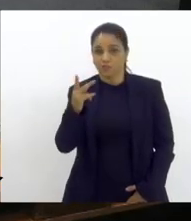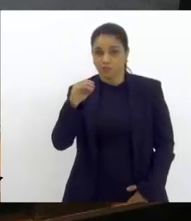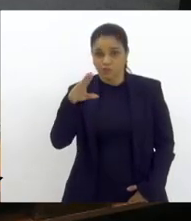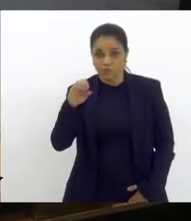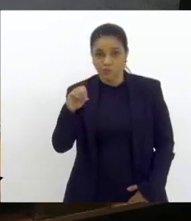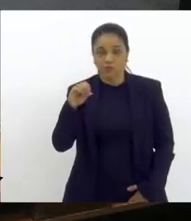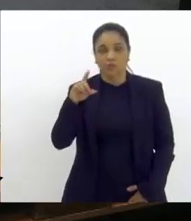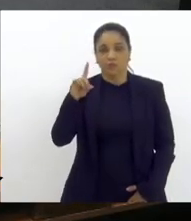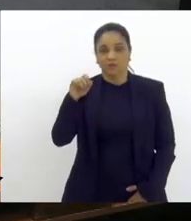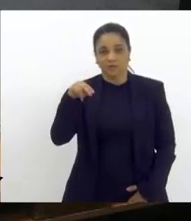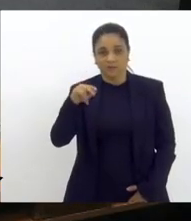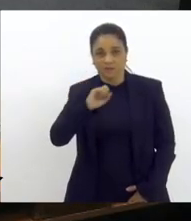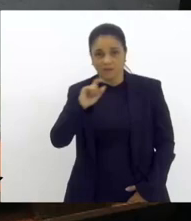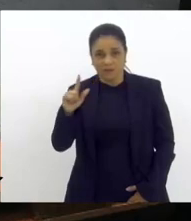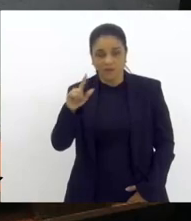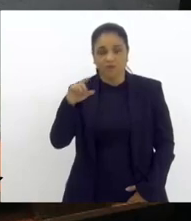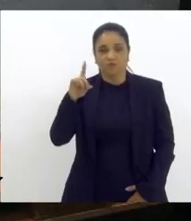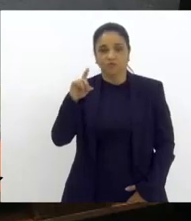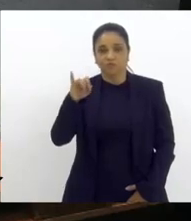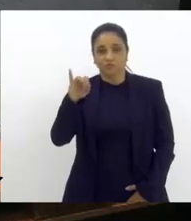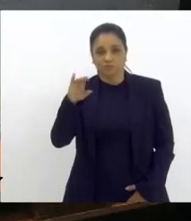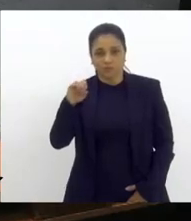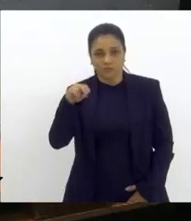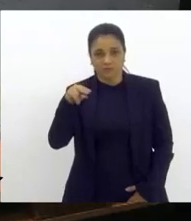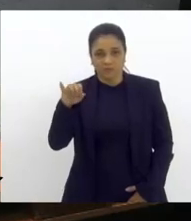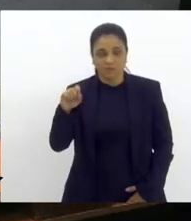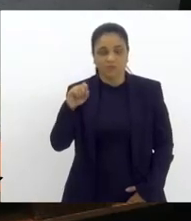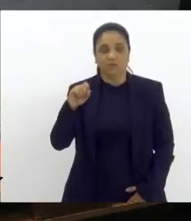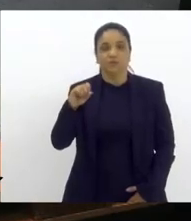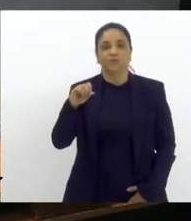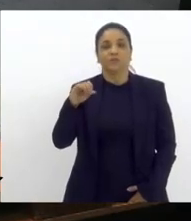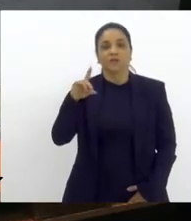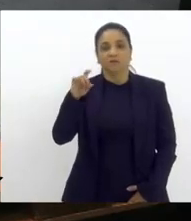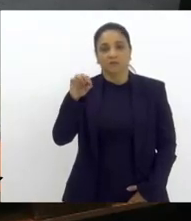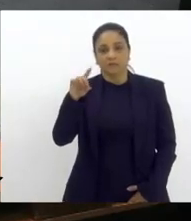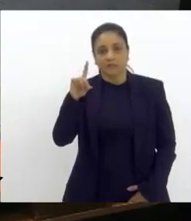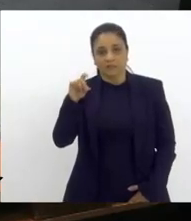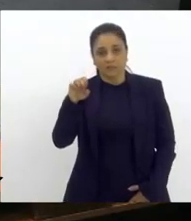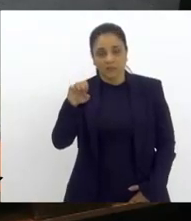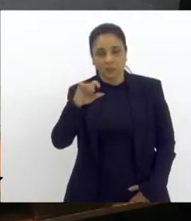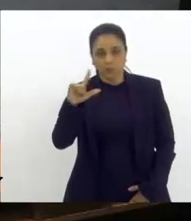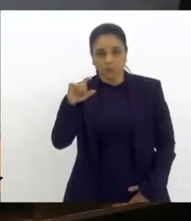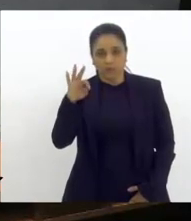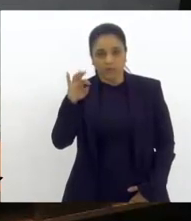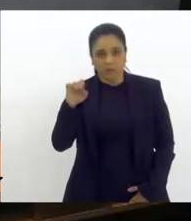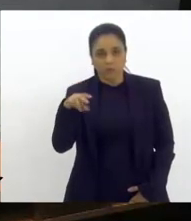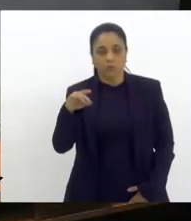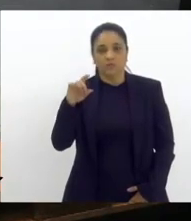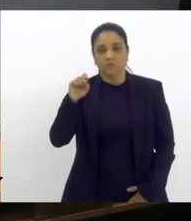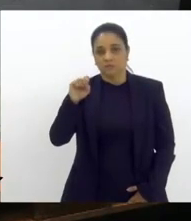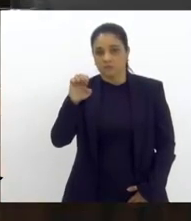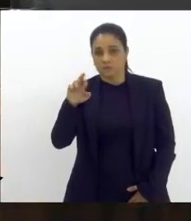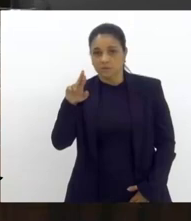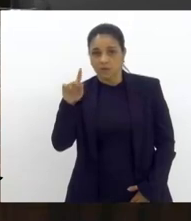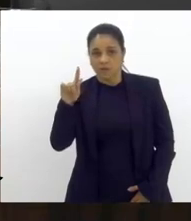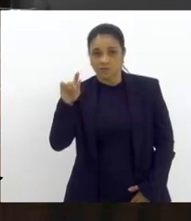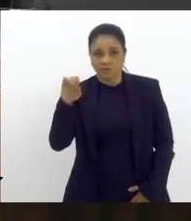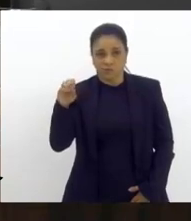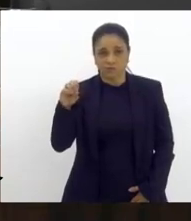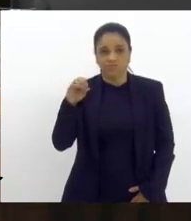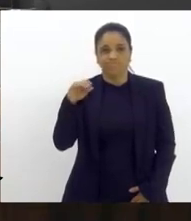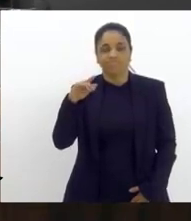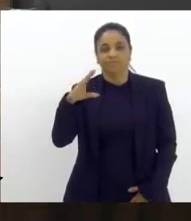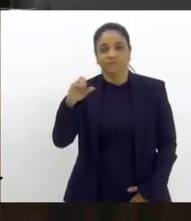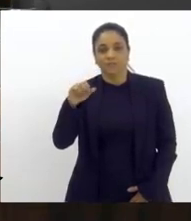Deputado Daniel liberou o deputado Dionísio Deputado Dr deodauto Deputado Dr Serginho Deputado Elton Cristo